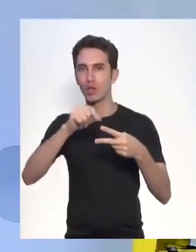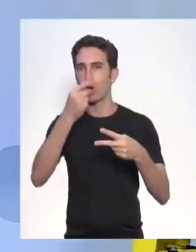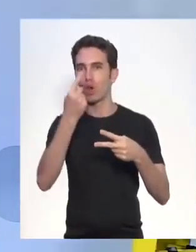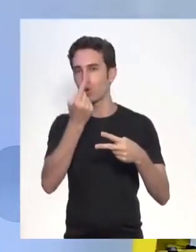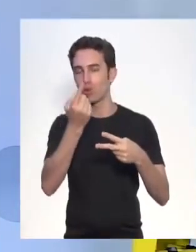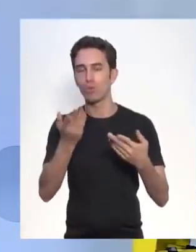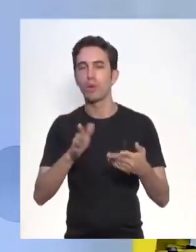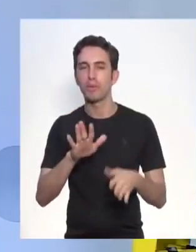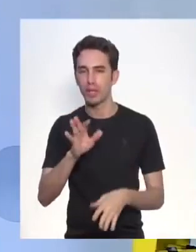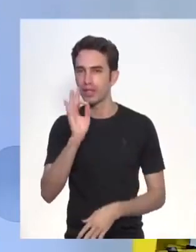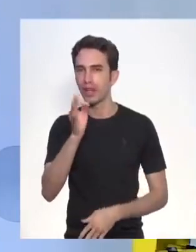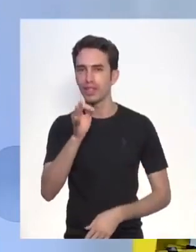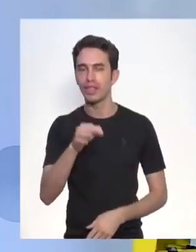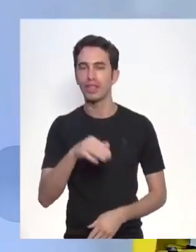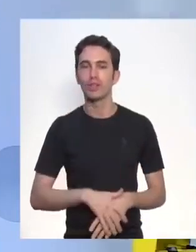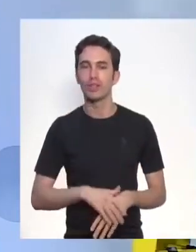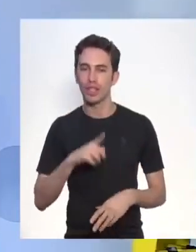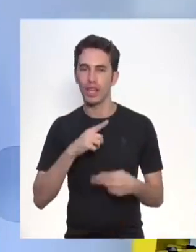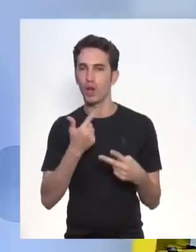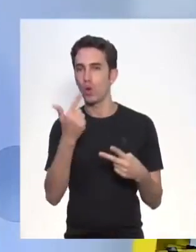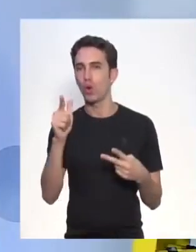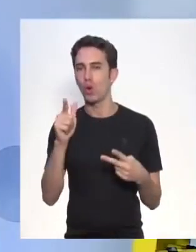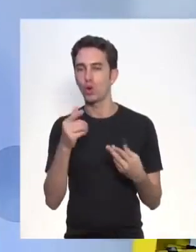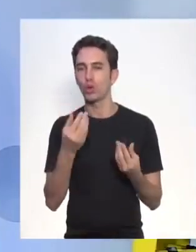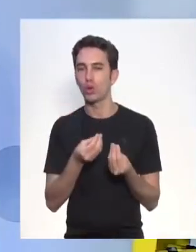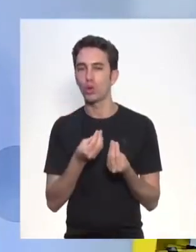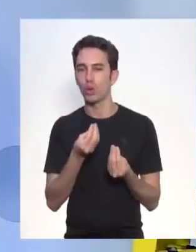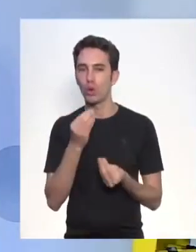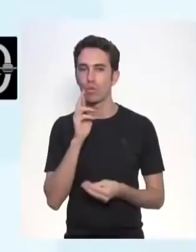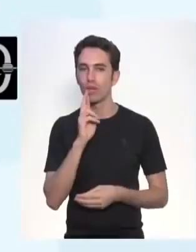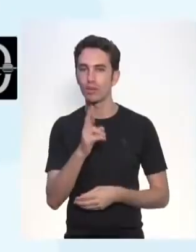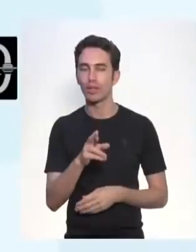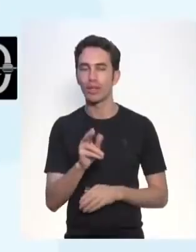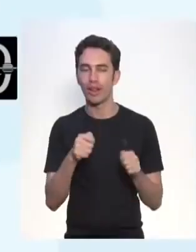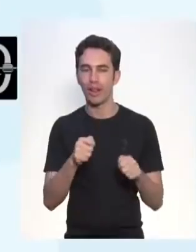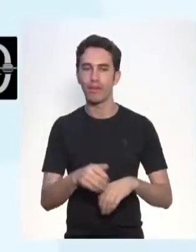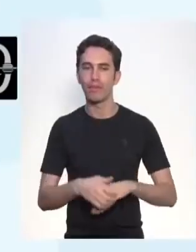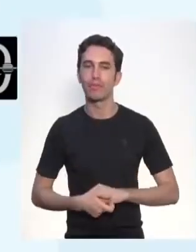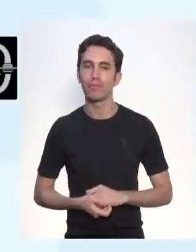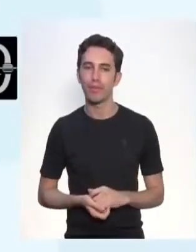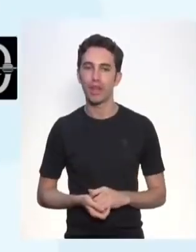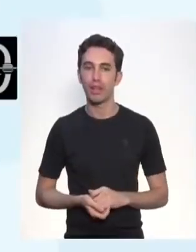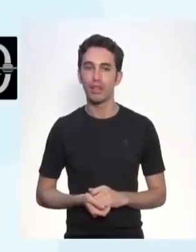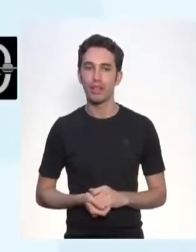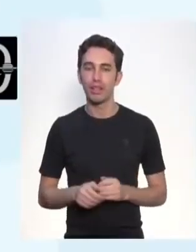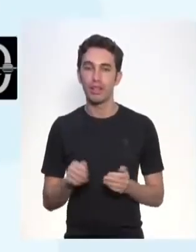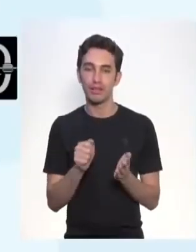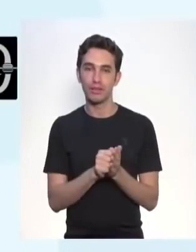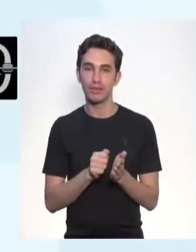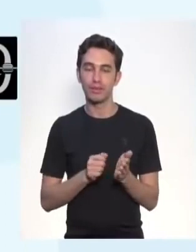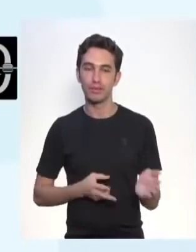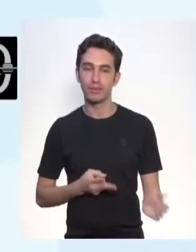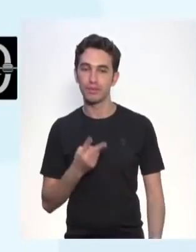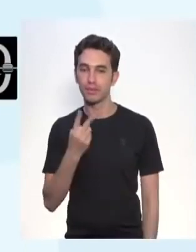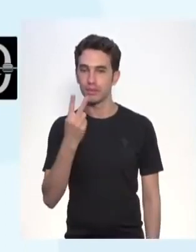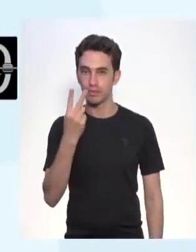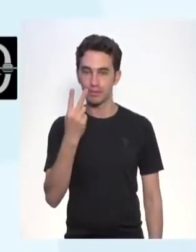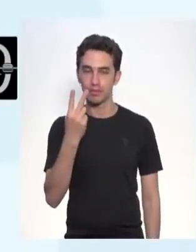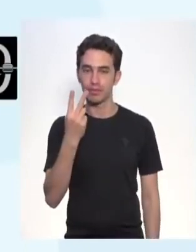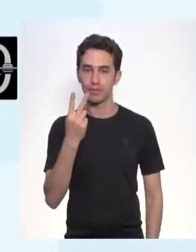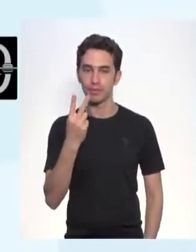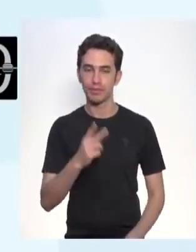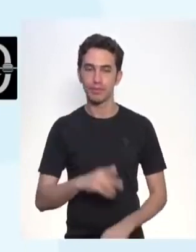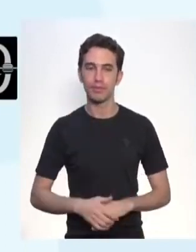aí. Mas é isso aí mesmo, tá? Ok? Vamos lá. Próxima atividade, Tony. Bora. Nosso diretor vai colocar aí na tela de vocês, atividade